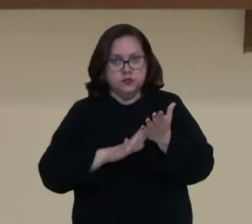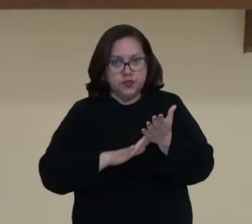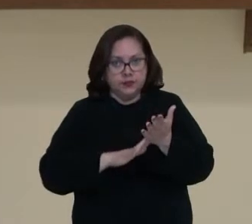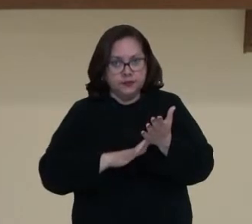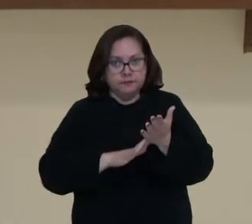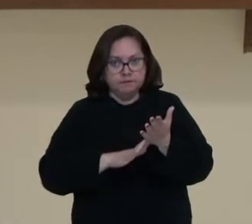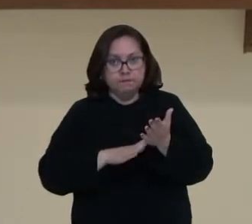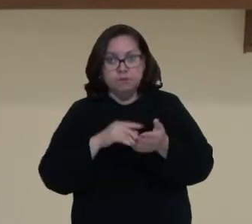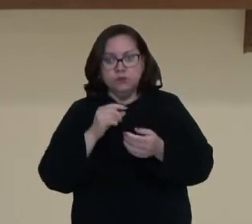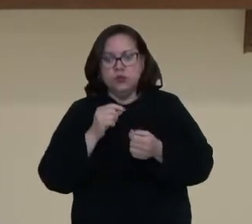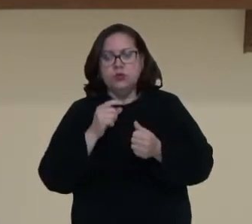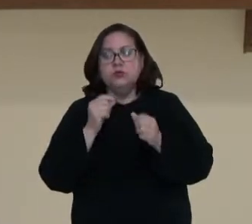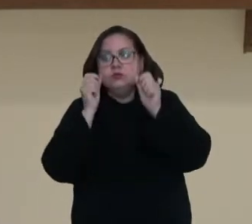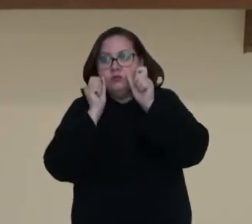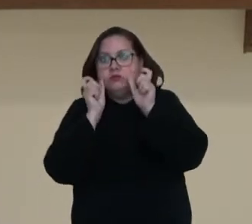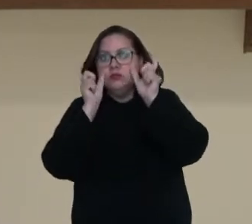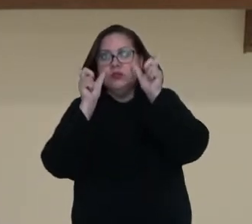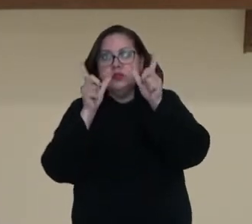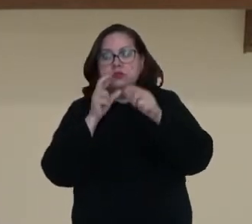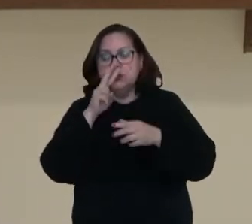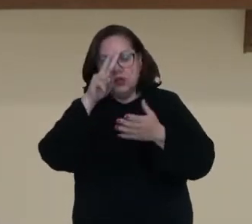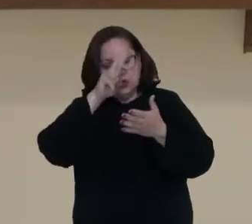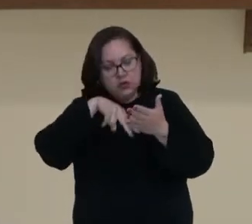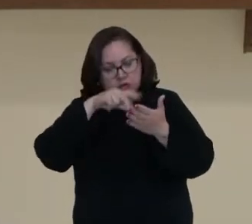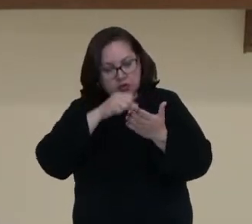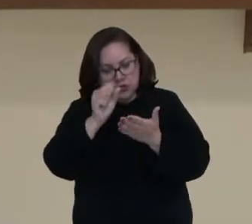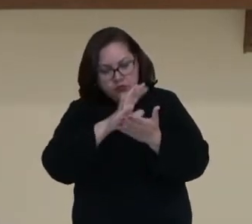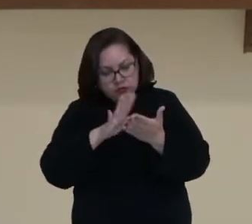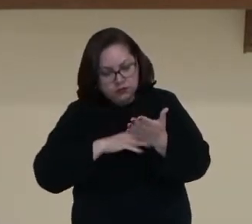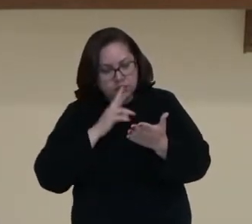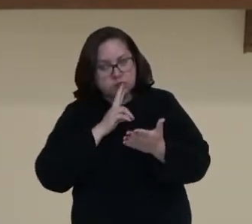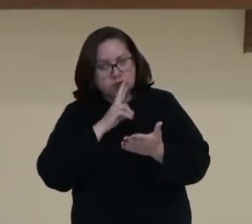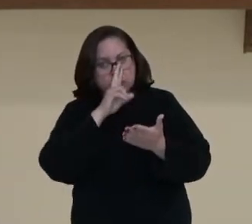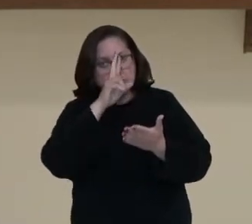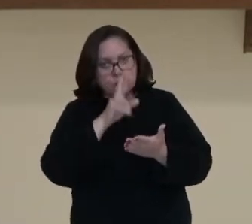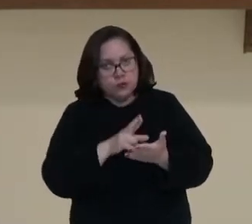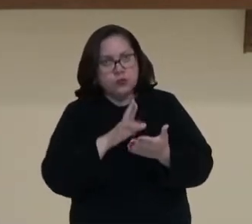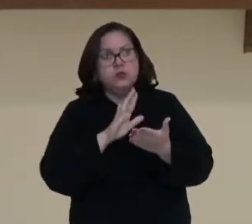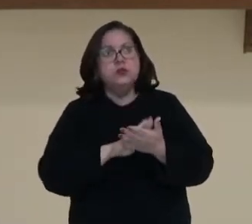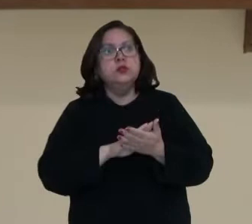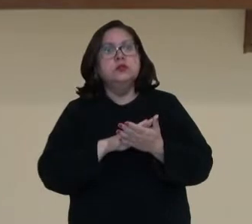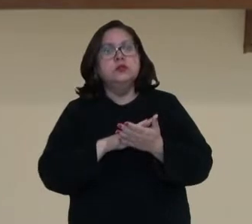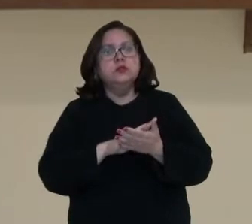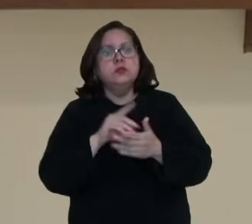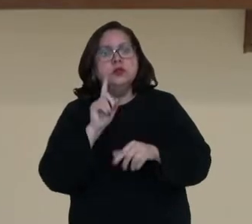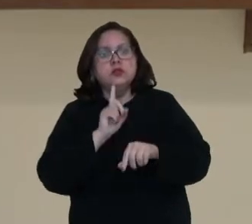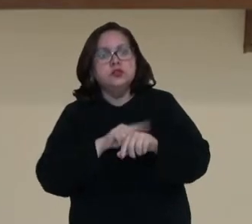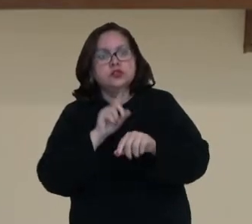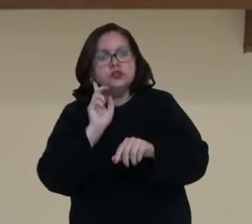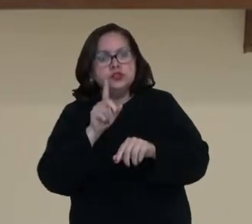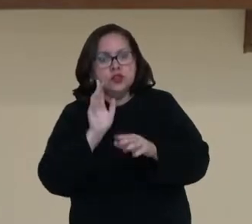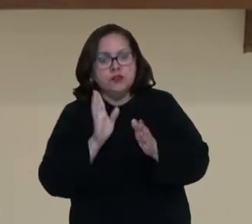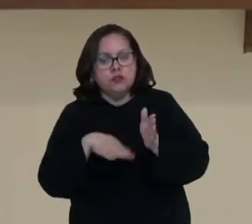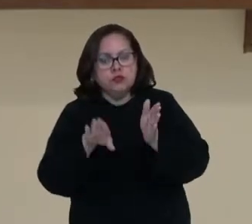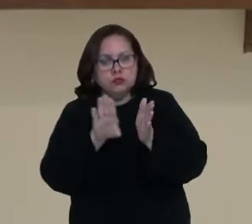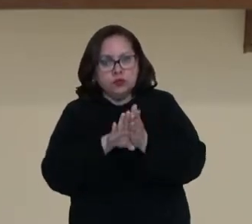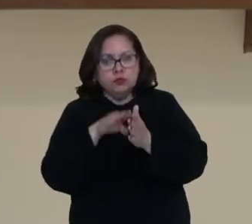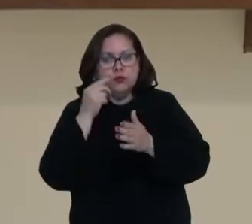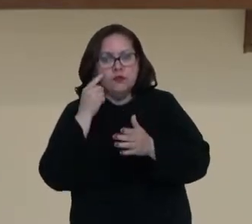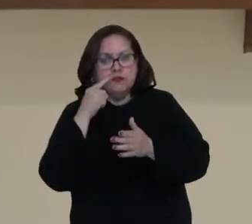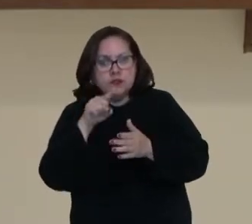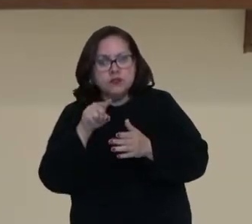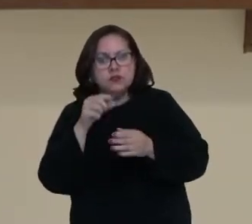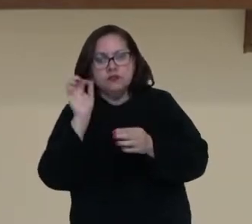atividade. Gente, com toda atenção, leia a atividade, responda a ela e em alguns minutos nós voltamos para ver se